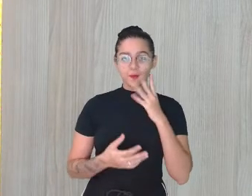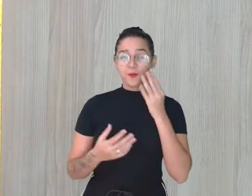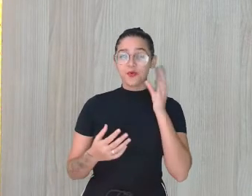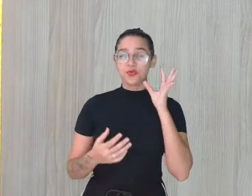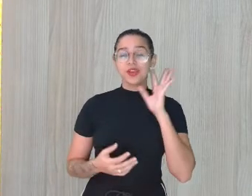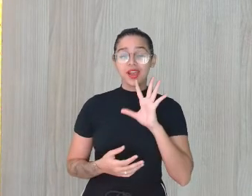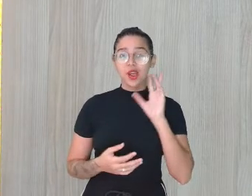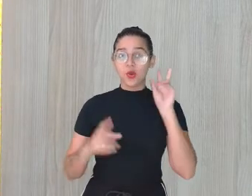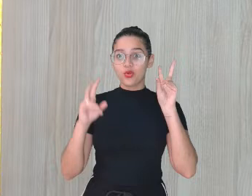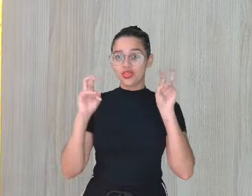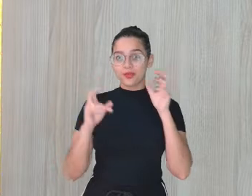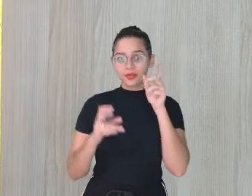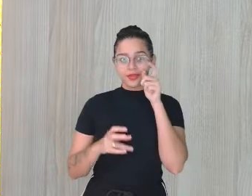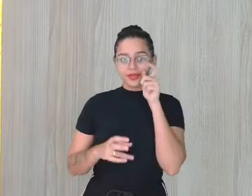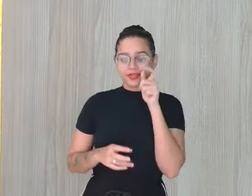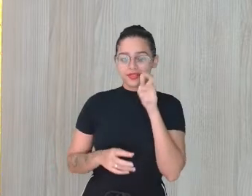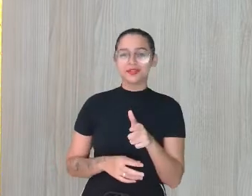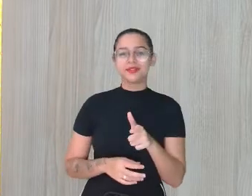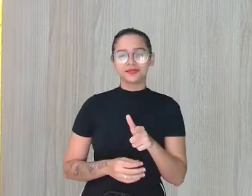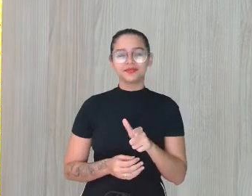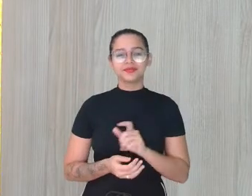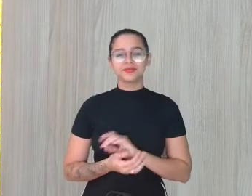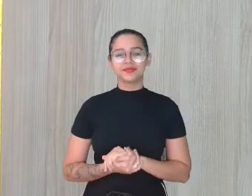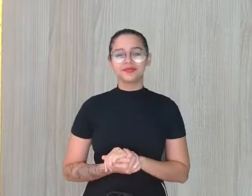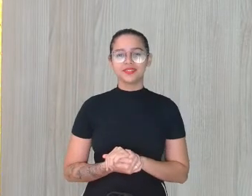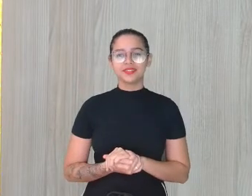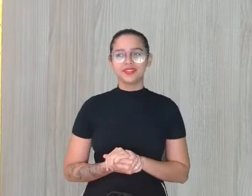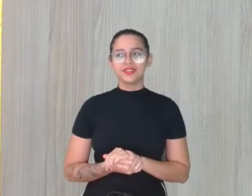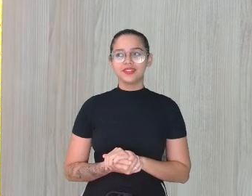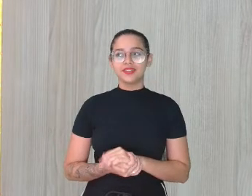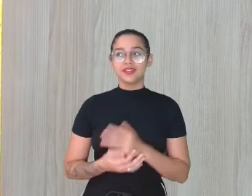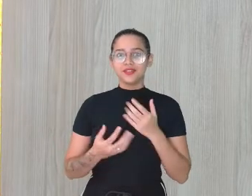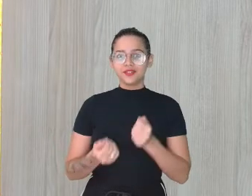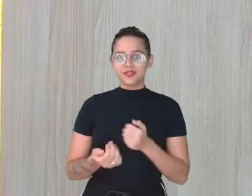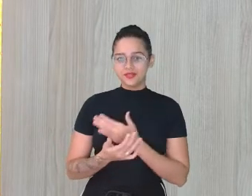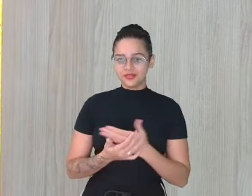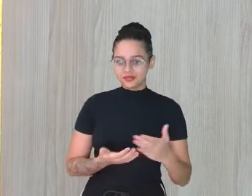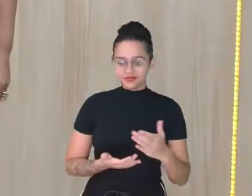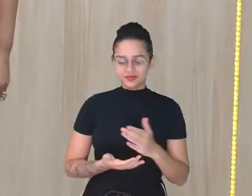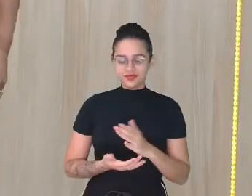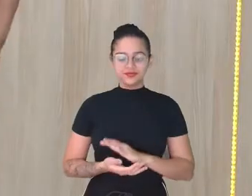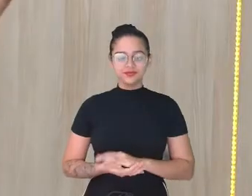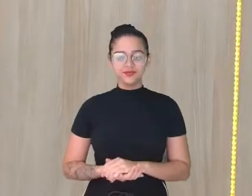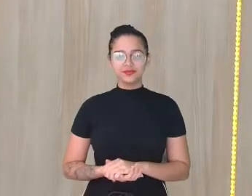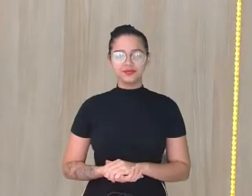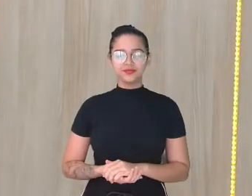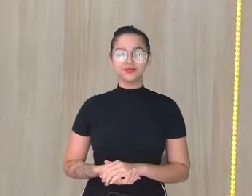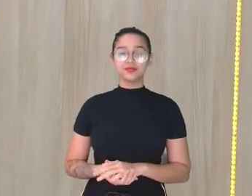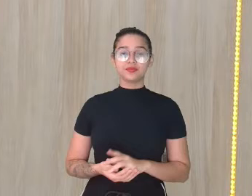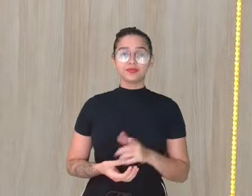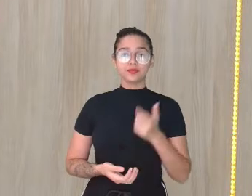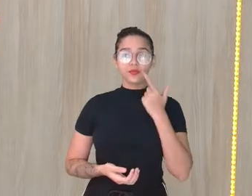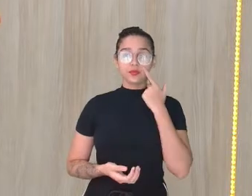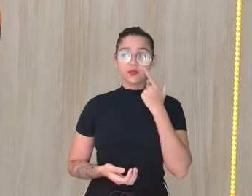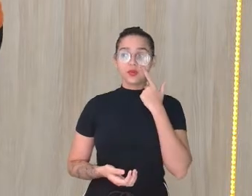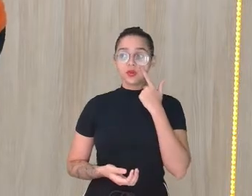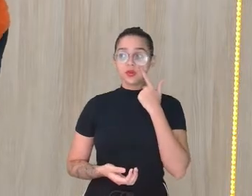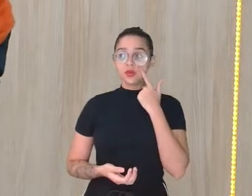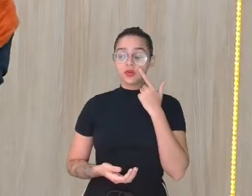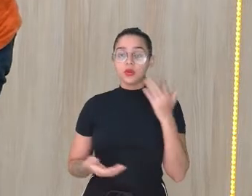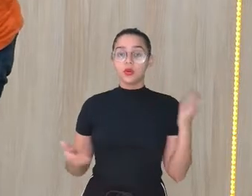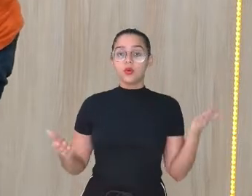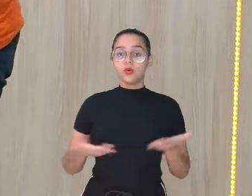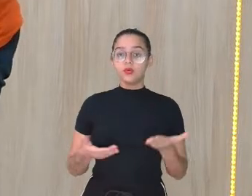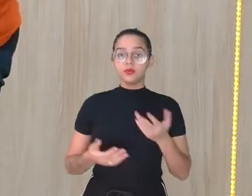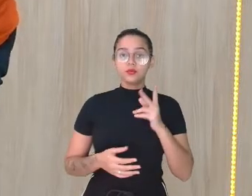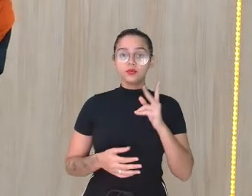legal. O tema tá interessantíssimo. Vamos lá? Vamos embora! Pessoal, hoje